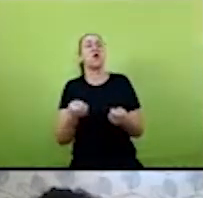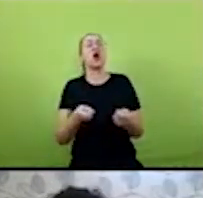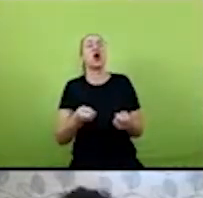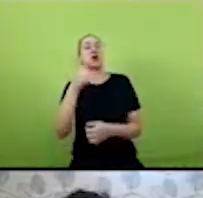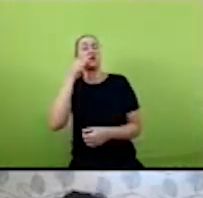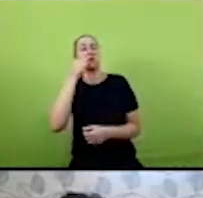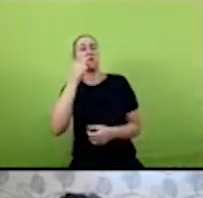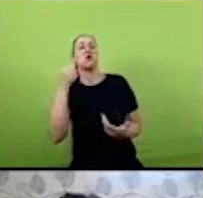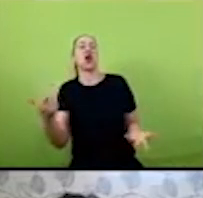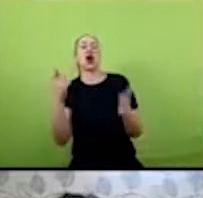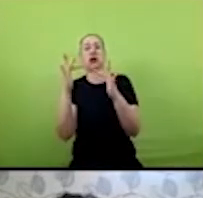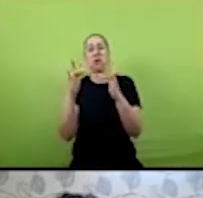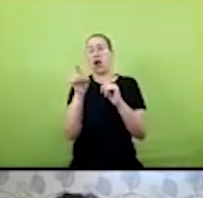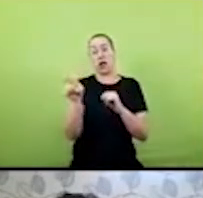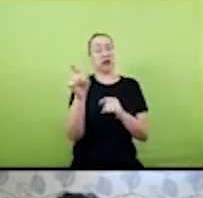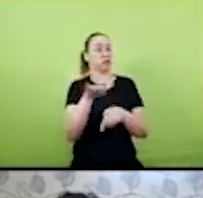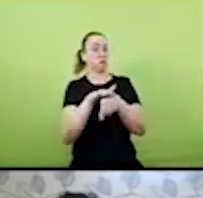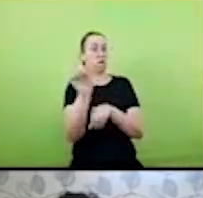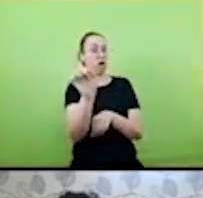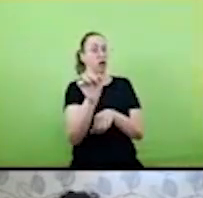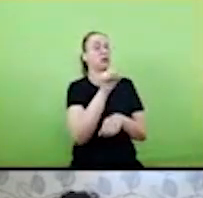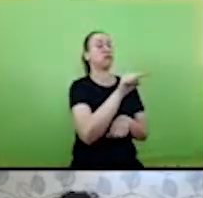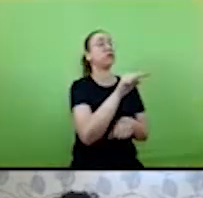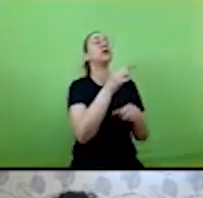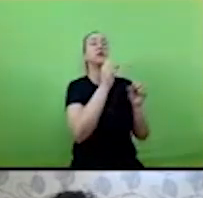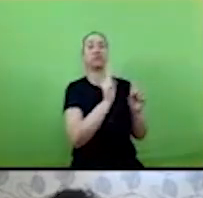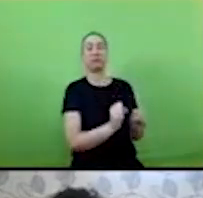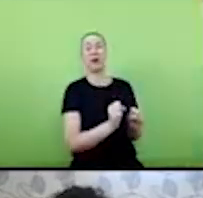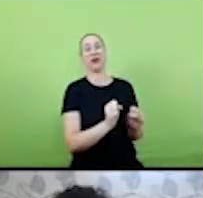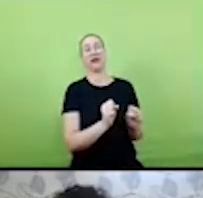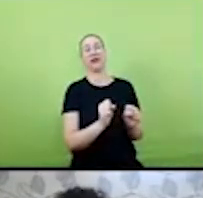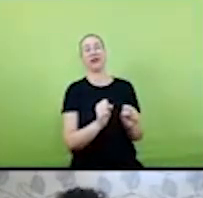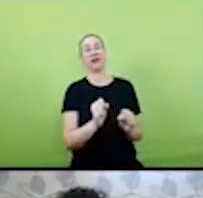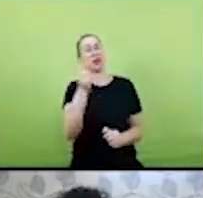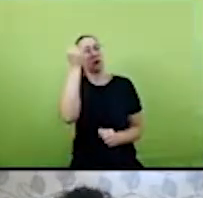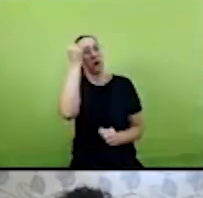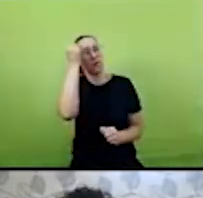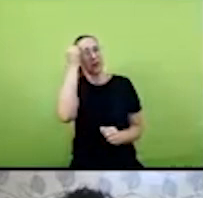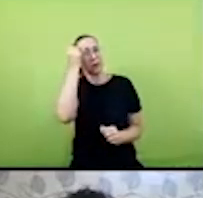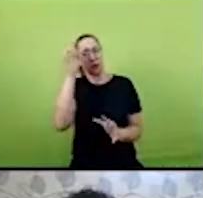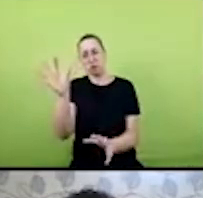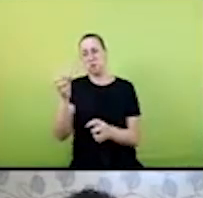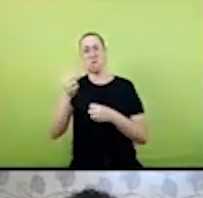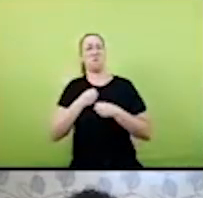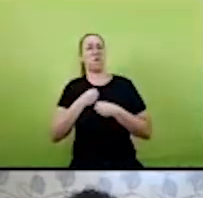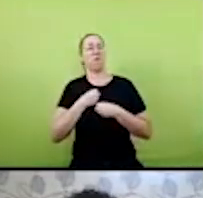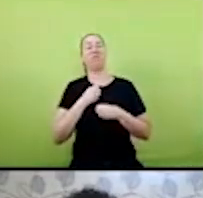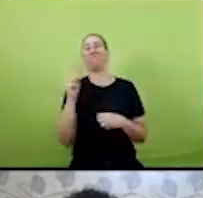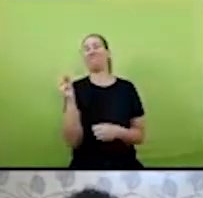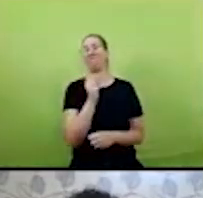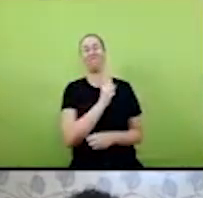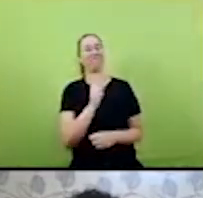conversa, com esse você não conversa, né? Então, esse sentimento de posse, esse sentimento de dominação, esse sentimento